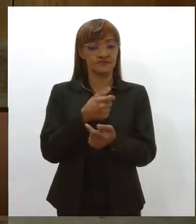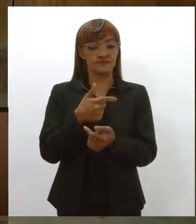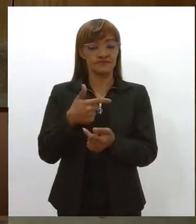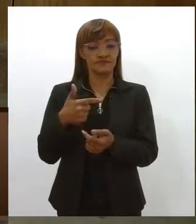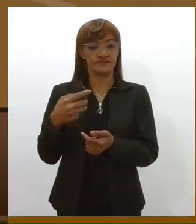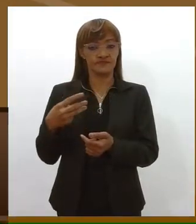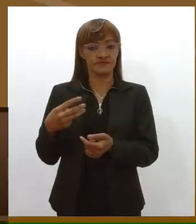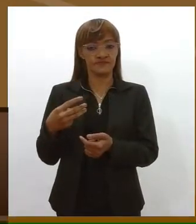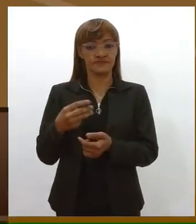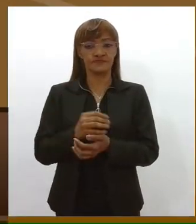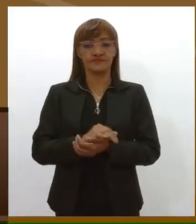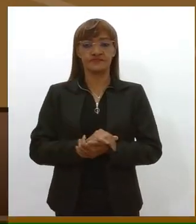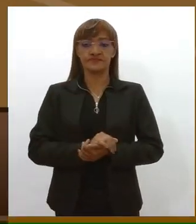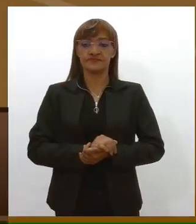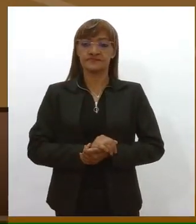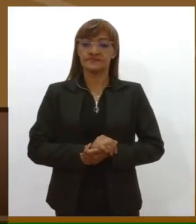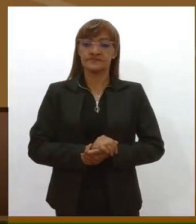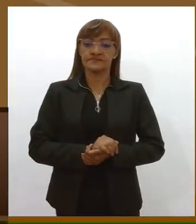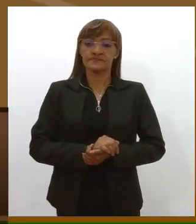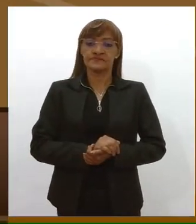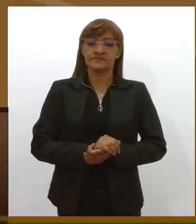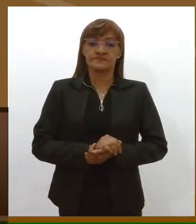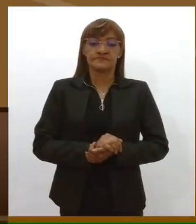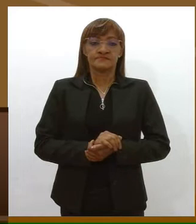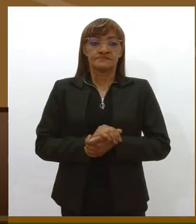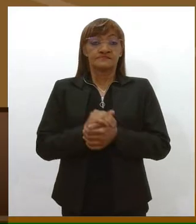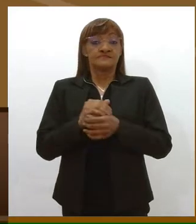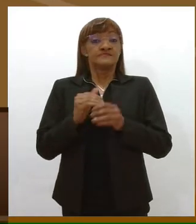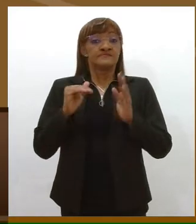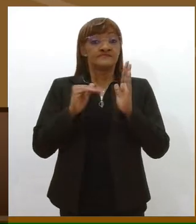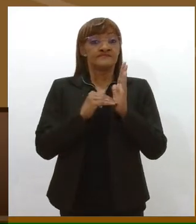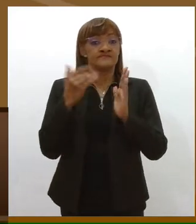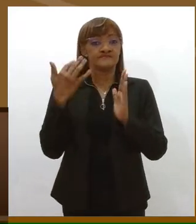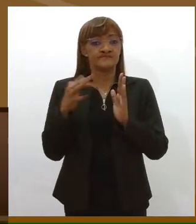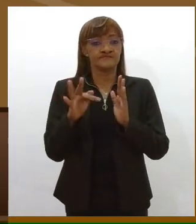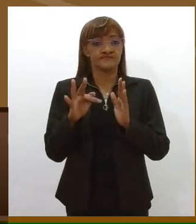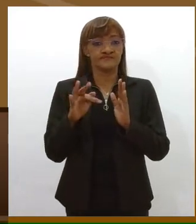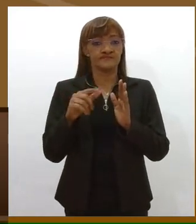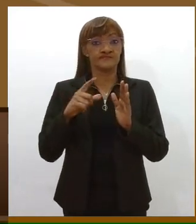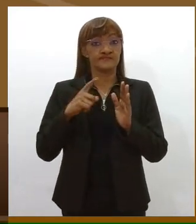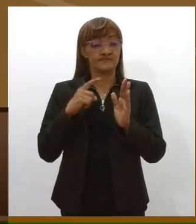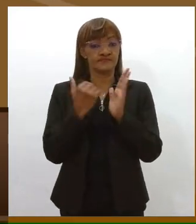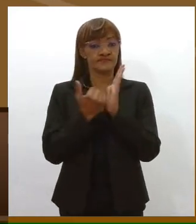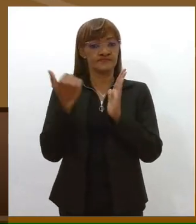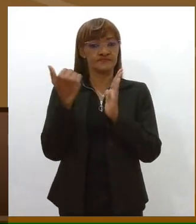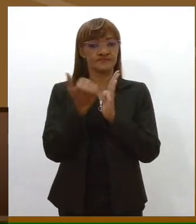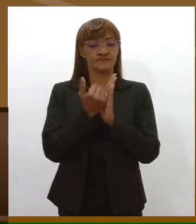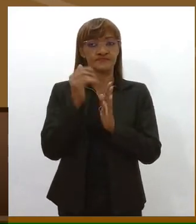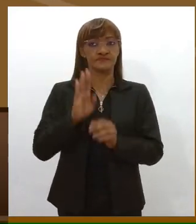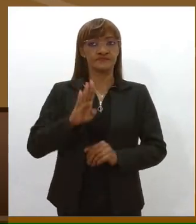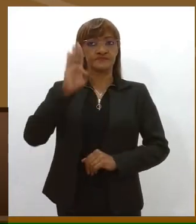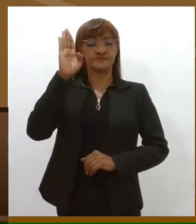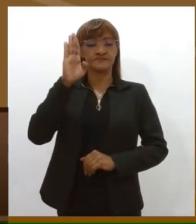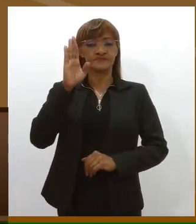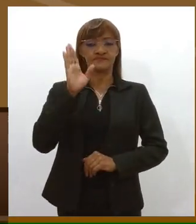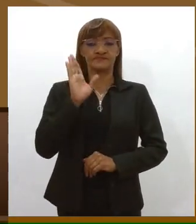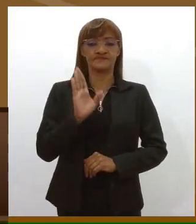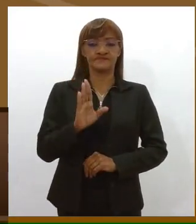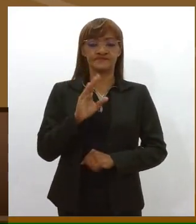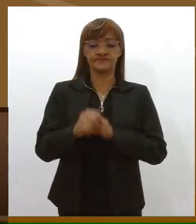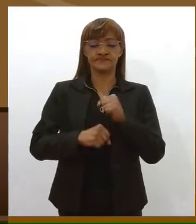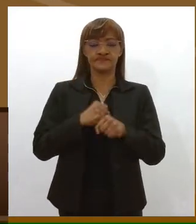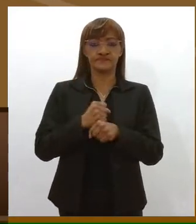ver. Câmara Federal. Houve aumento no número de candidatas eleitas. No ano que vem,